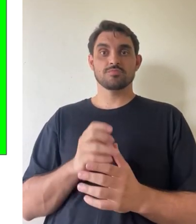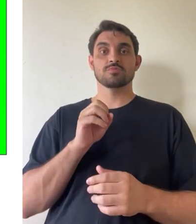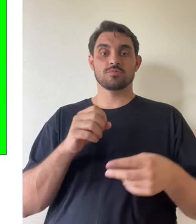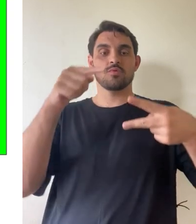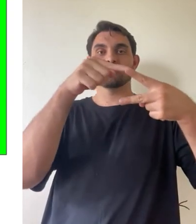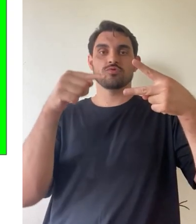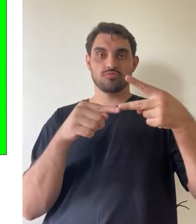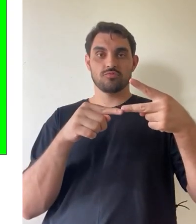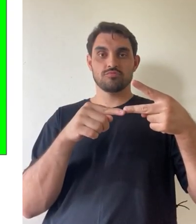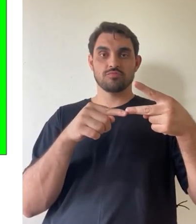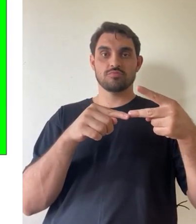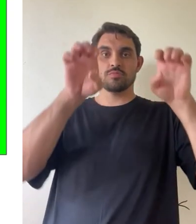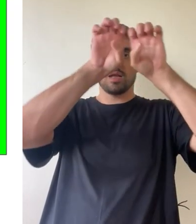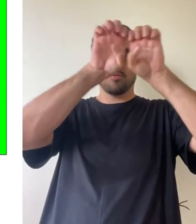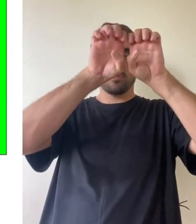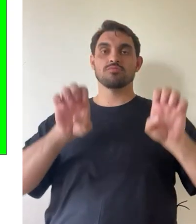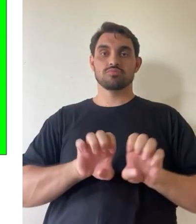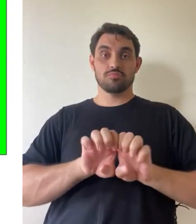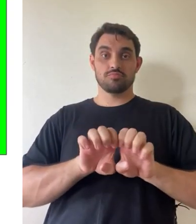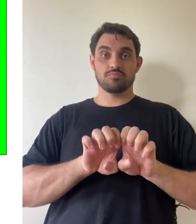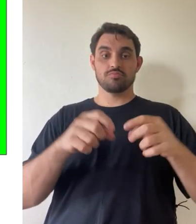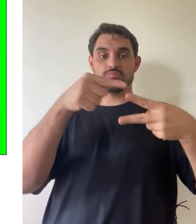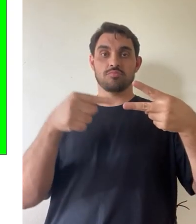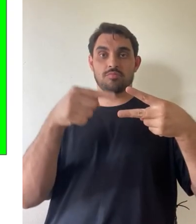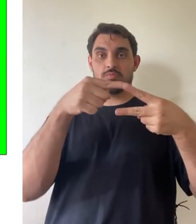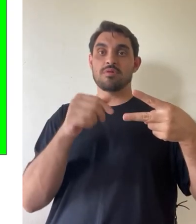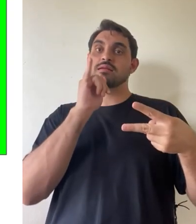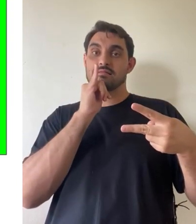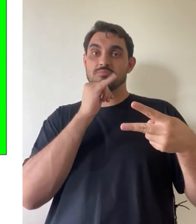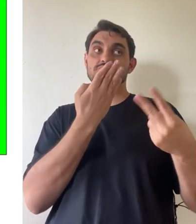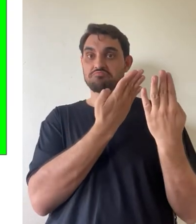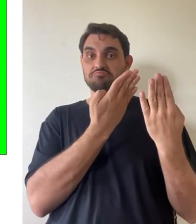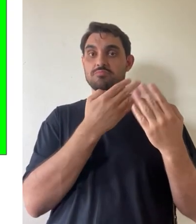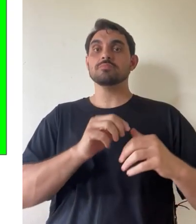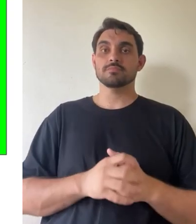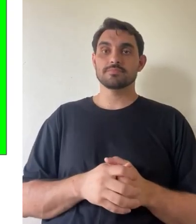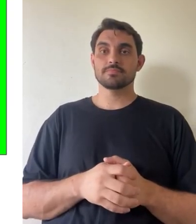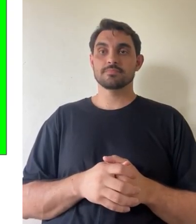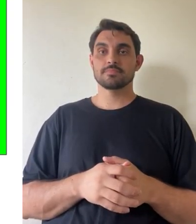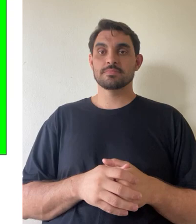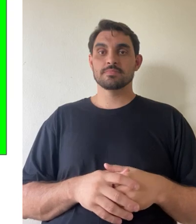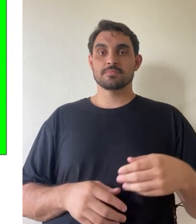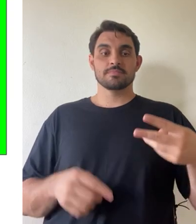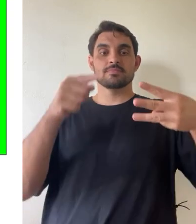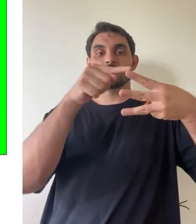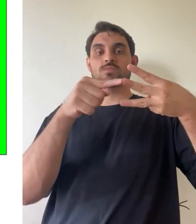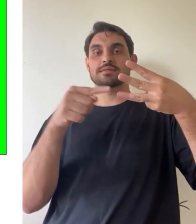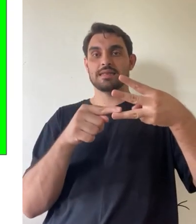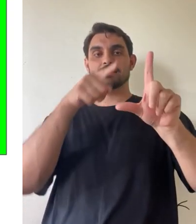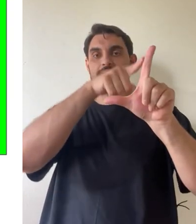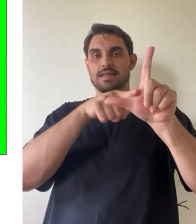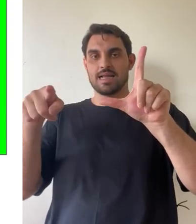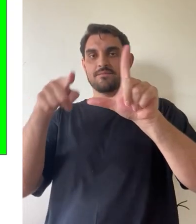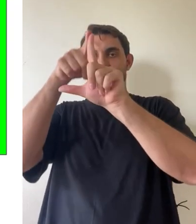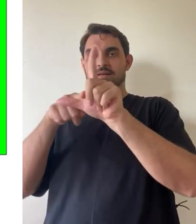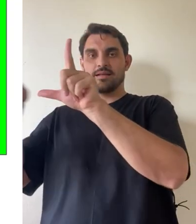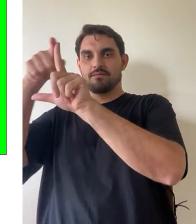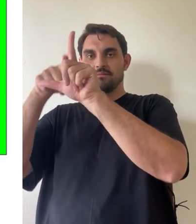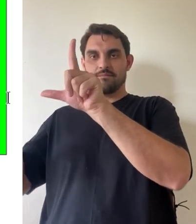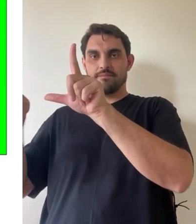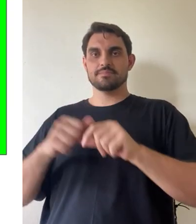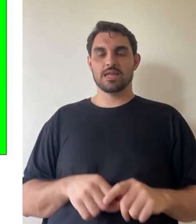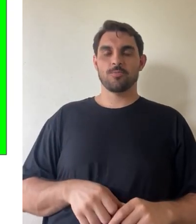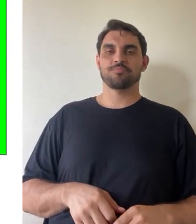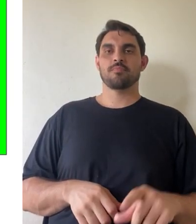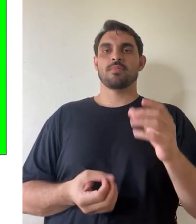classificar o movimento em apenas dois tipos, progressivo ou retrógrado, ok? E a simulação acredito